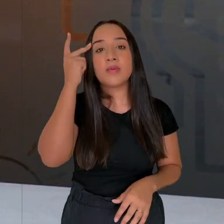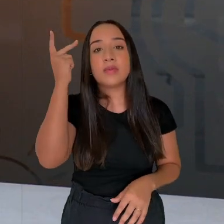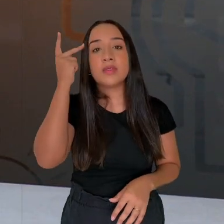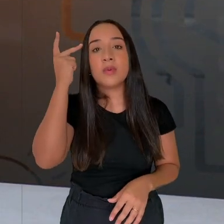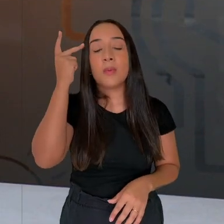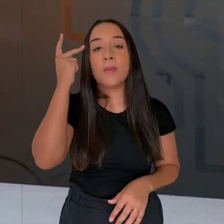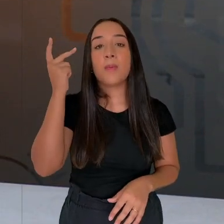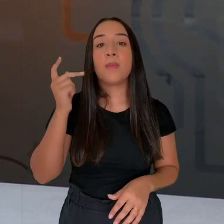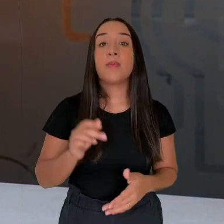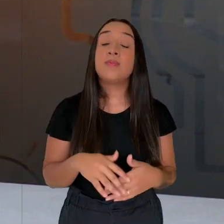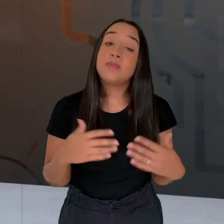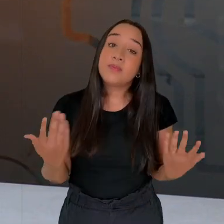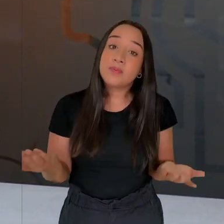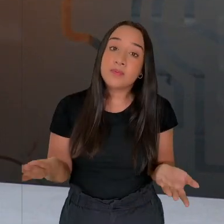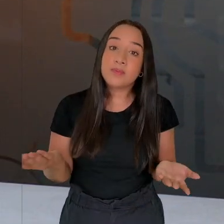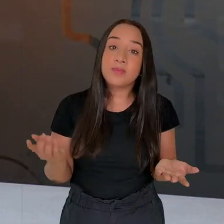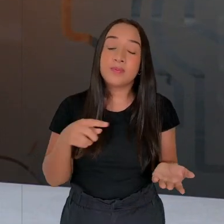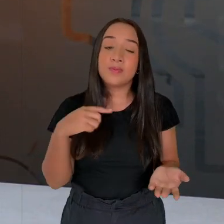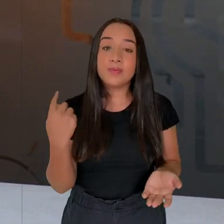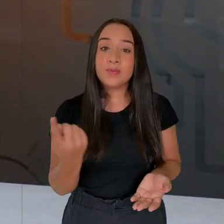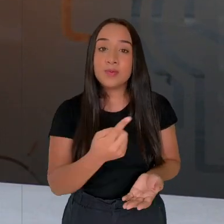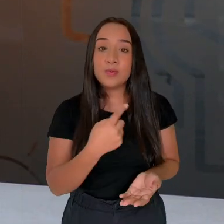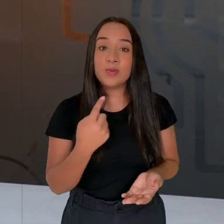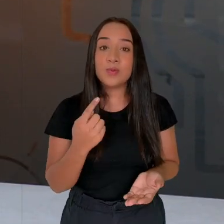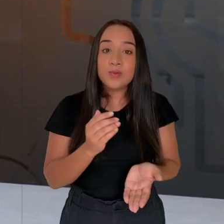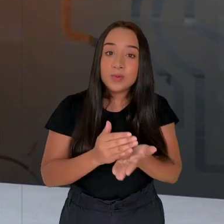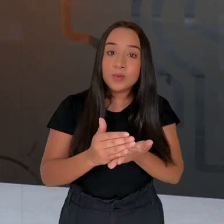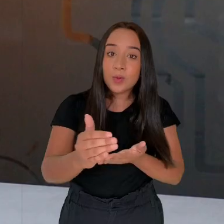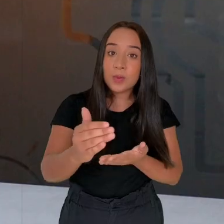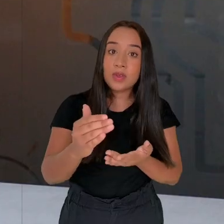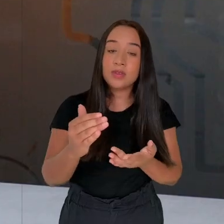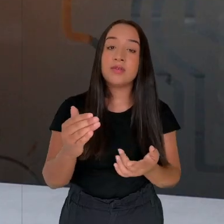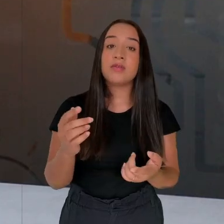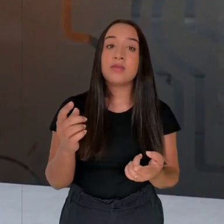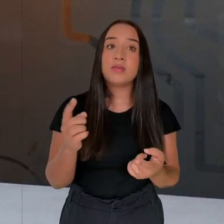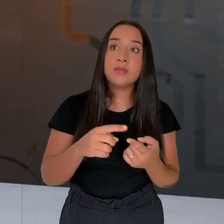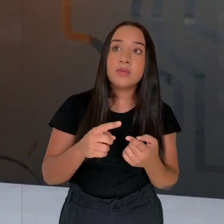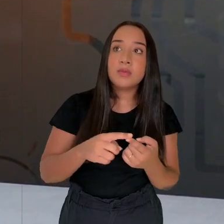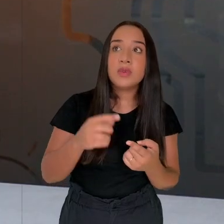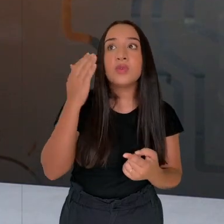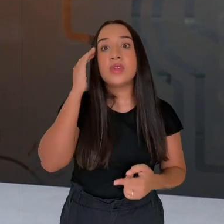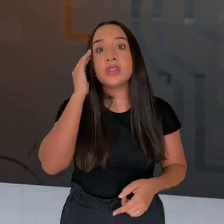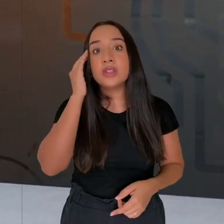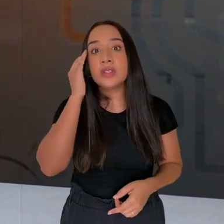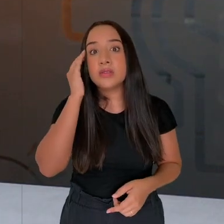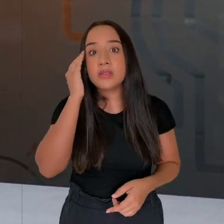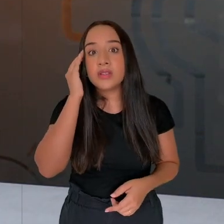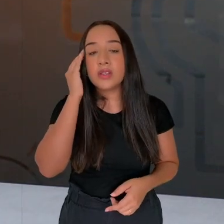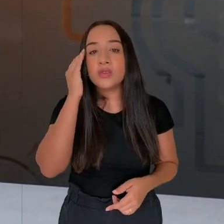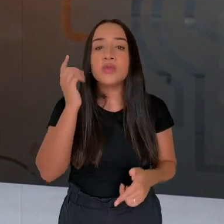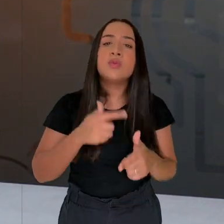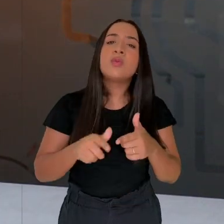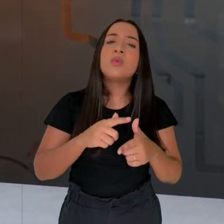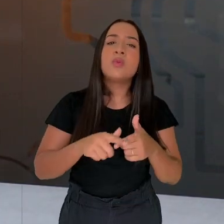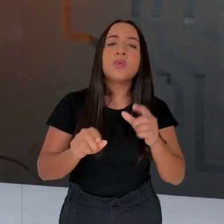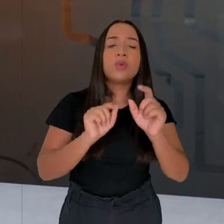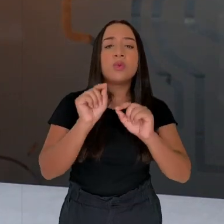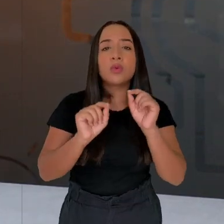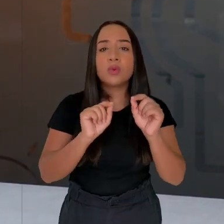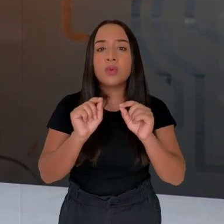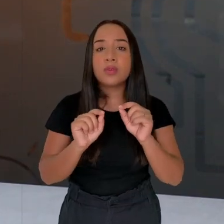a emergência, né, o prejuízo que a máquina parada pode causar, todo o nosso processo ele